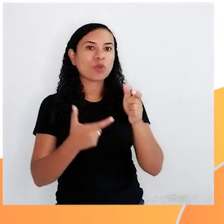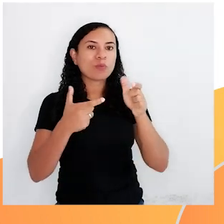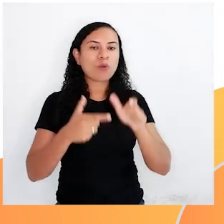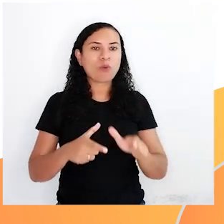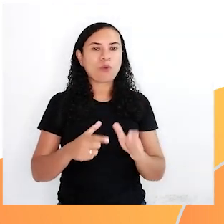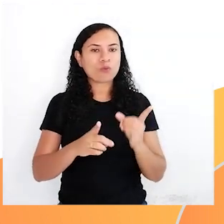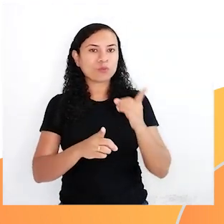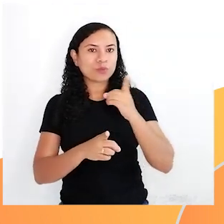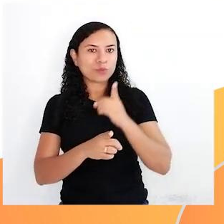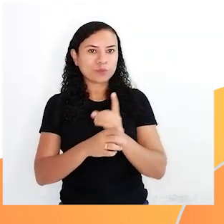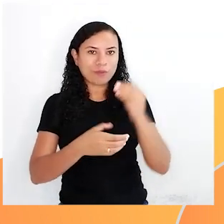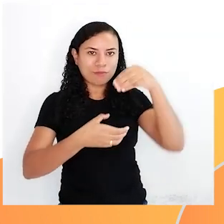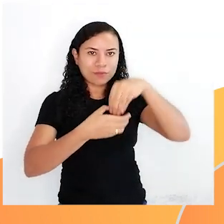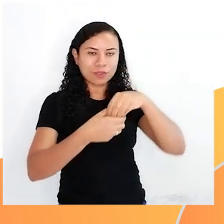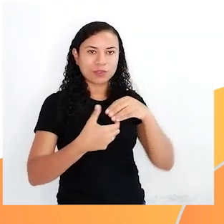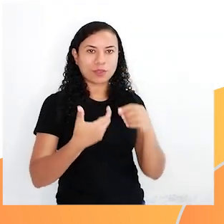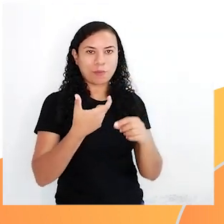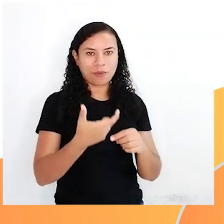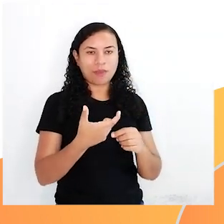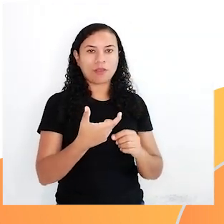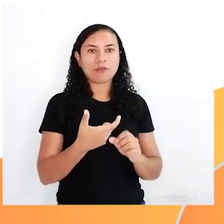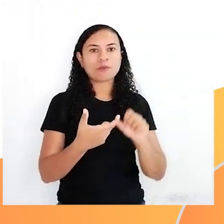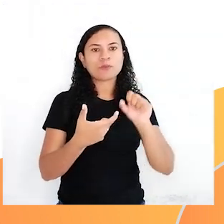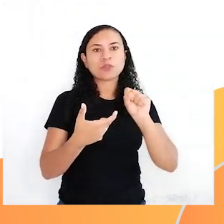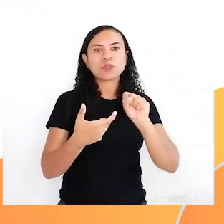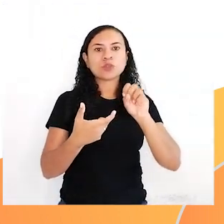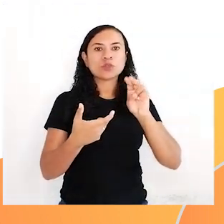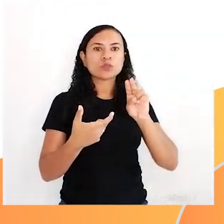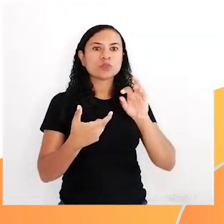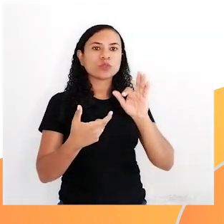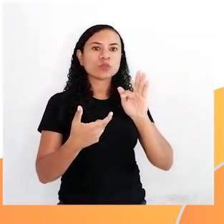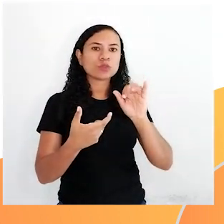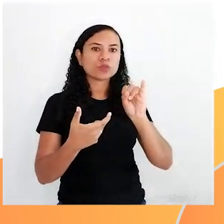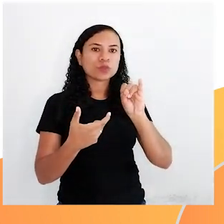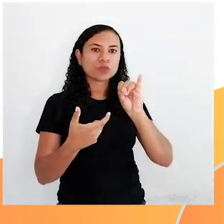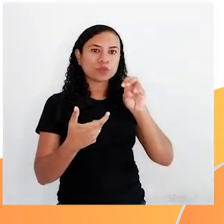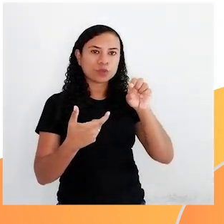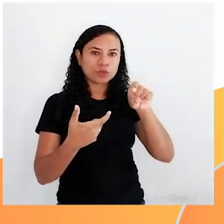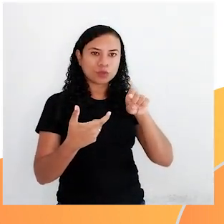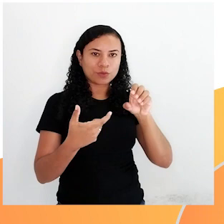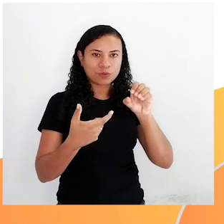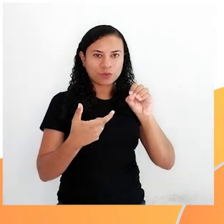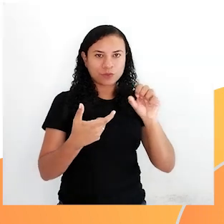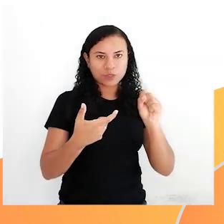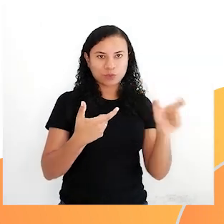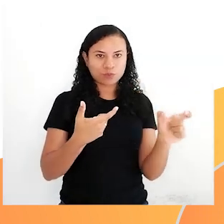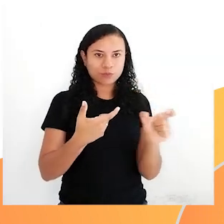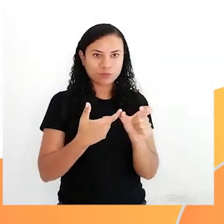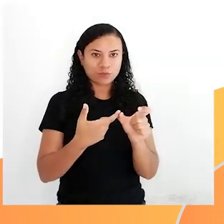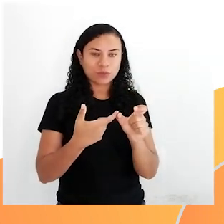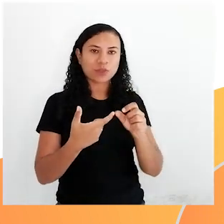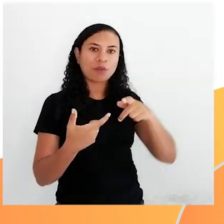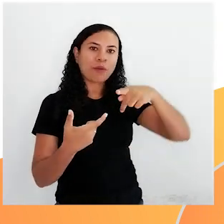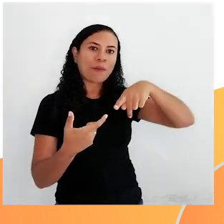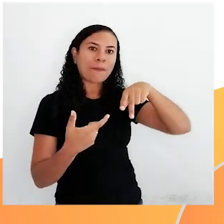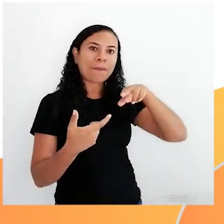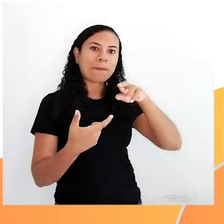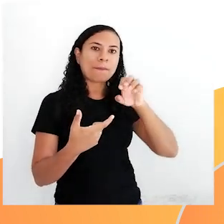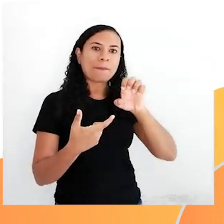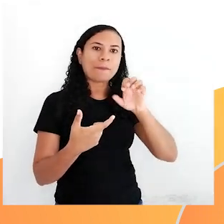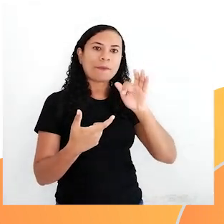Assim, os sufixos vêm depois do radical, enquanto os prefixos são acrescentados antes do radical.